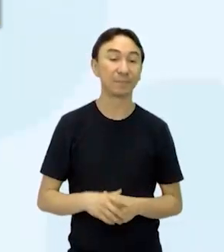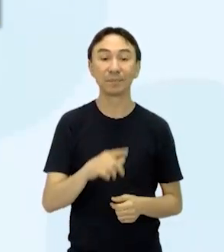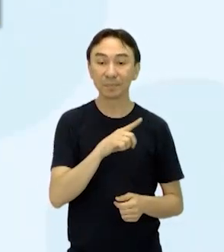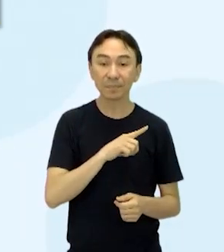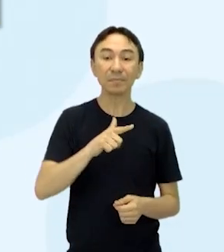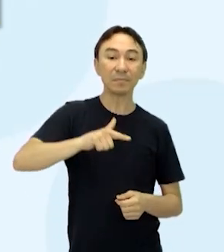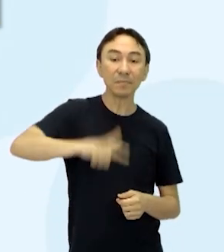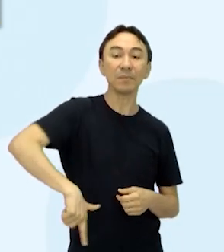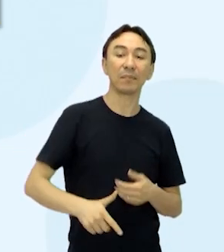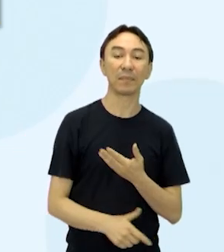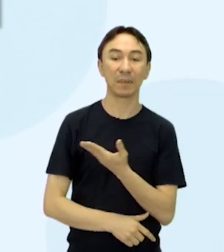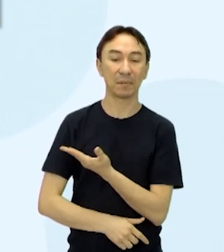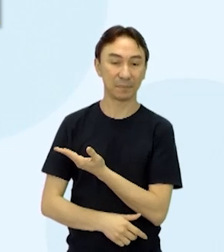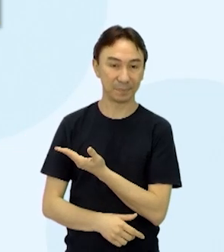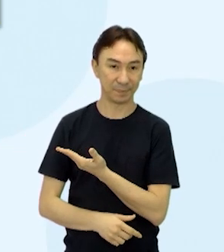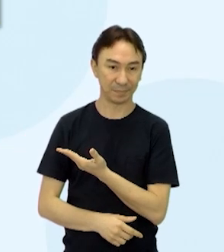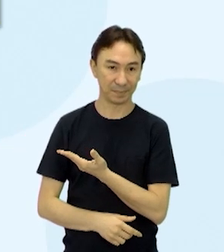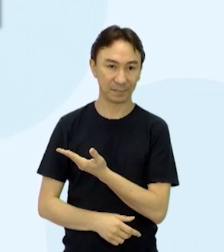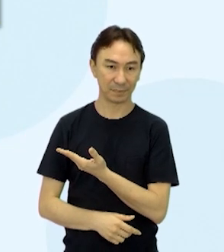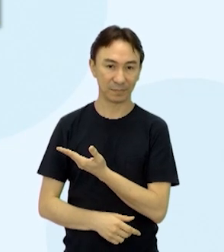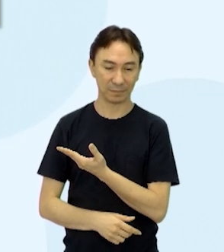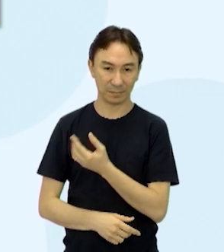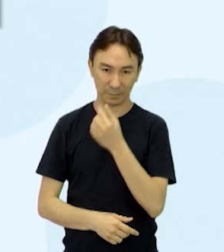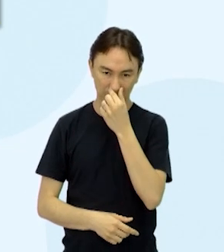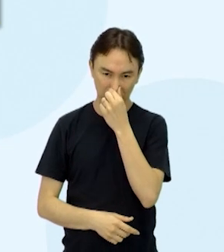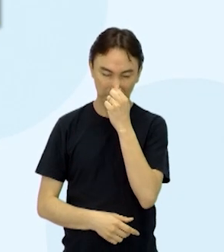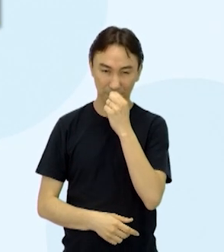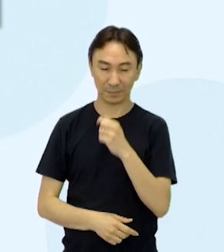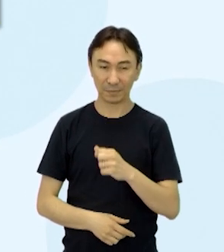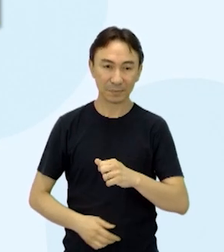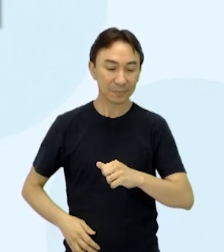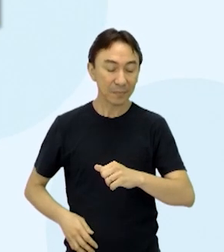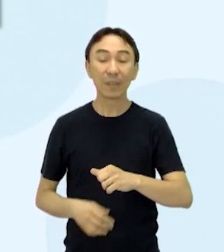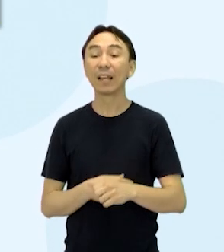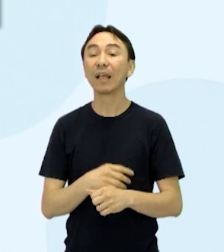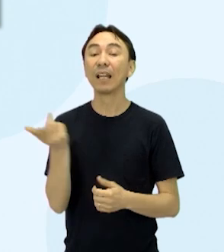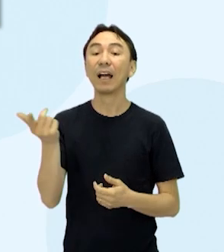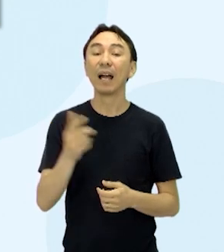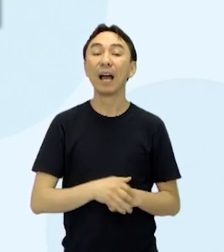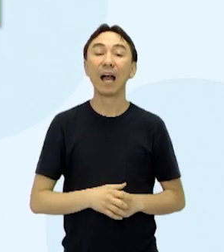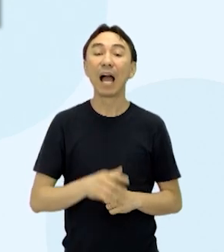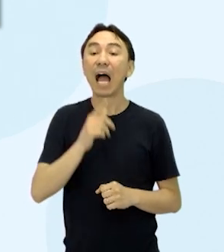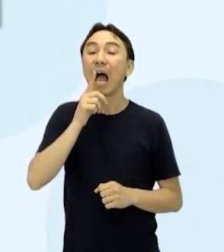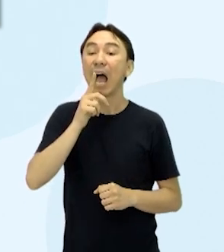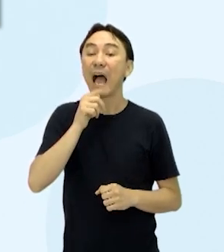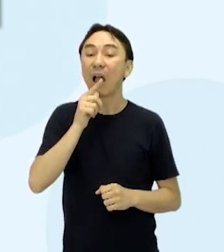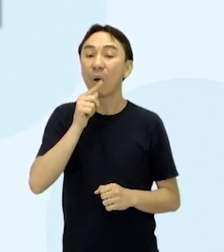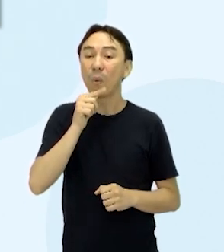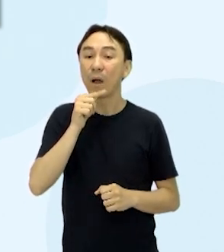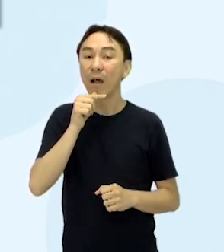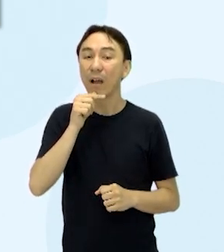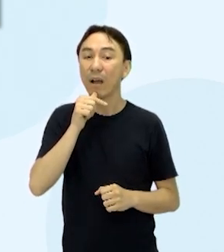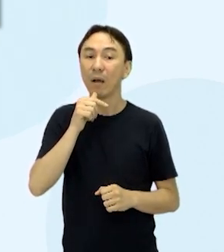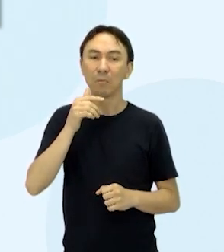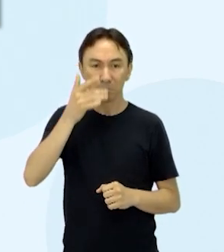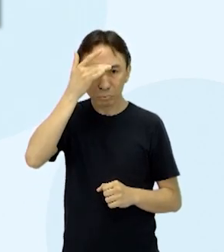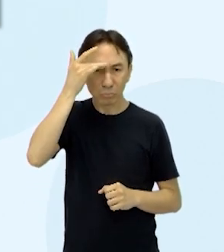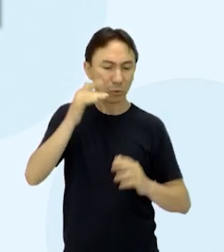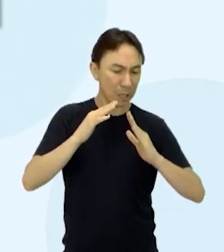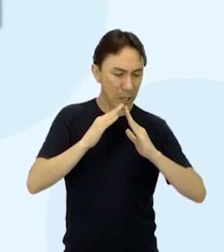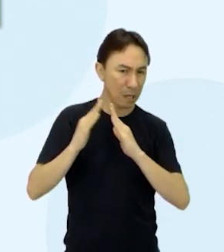aí, ó. Qual a fração que representa o consumo de água do setor